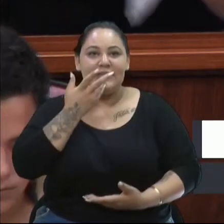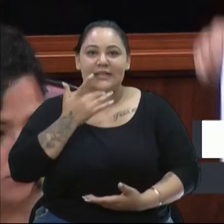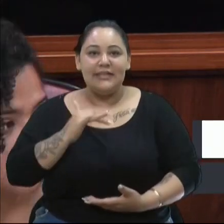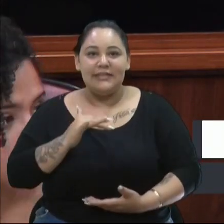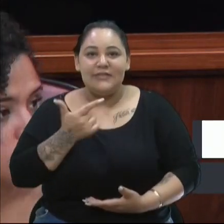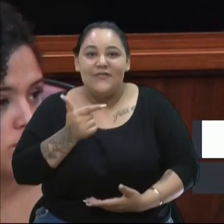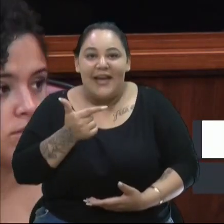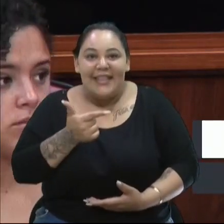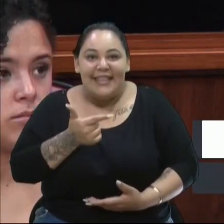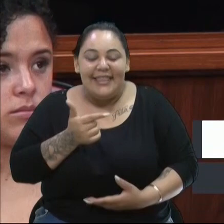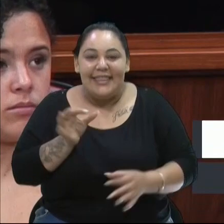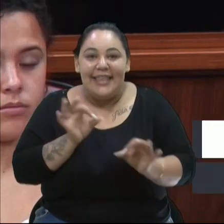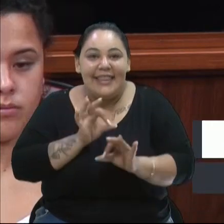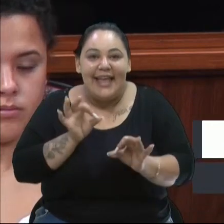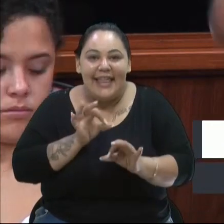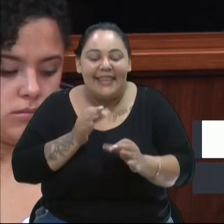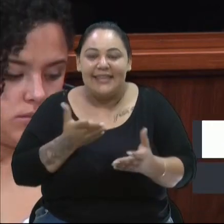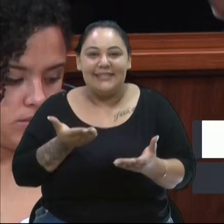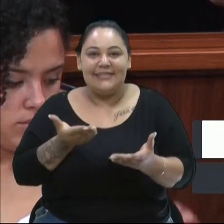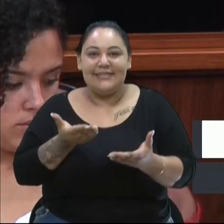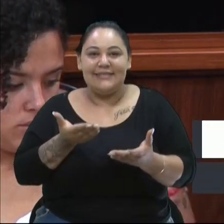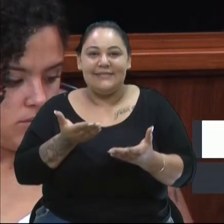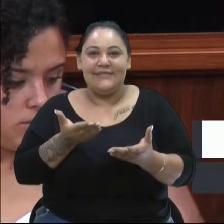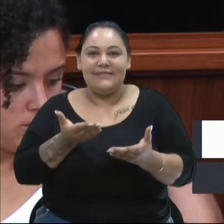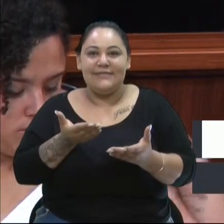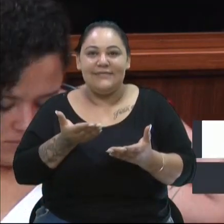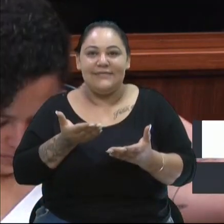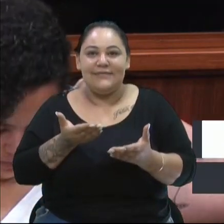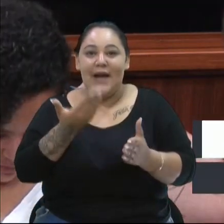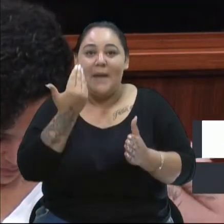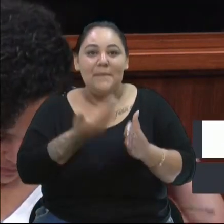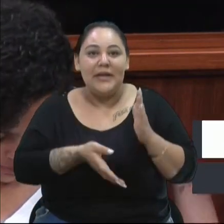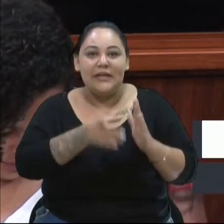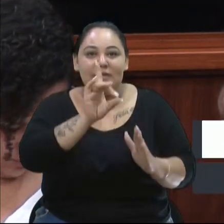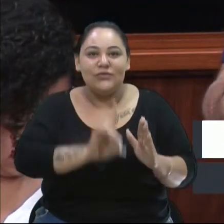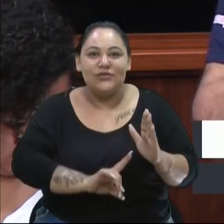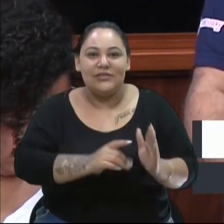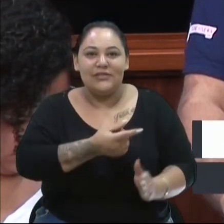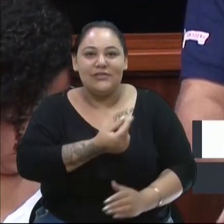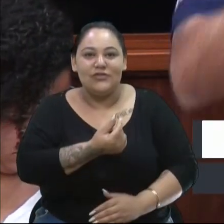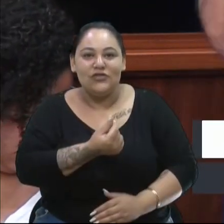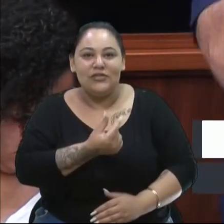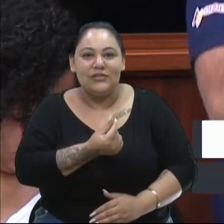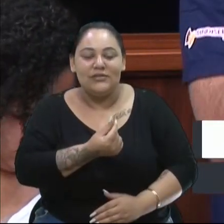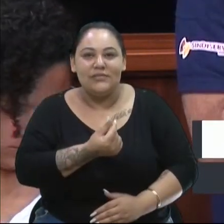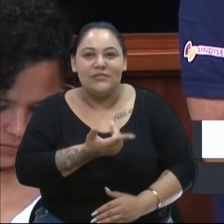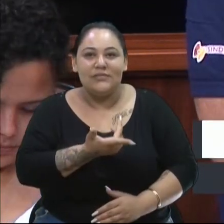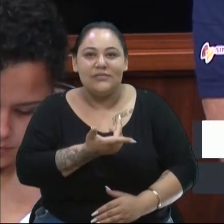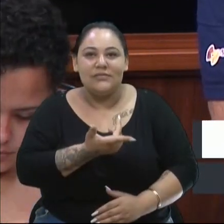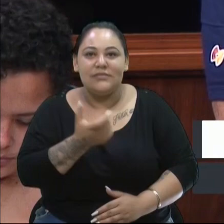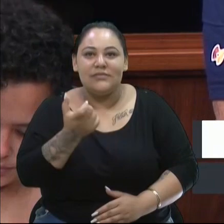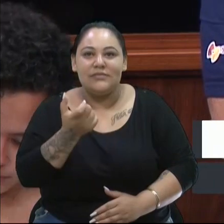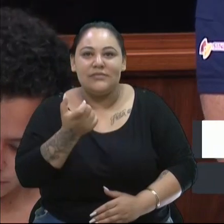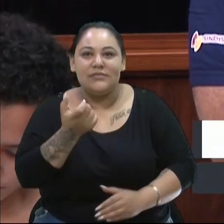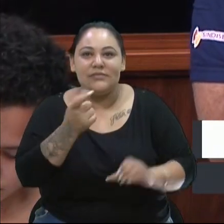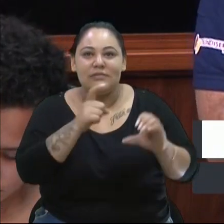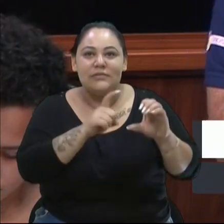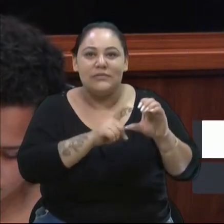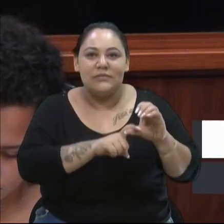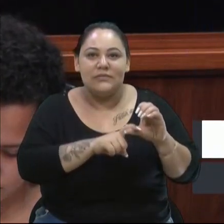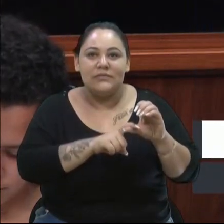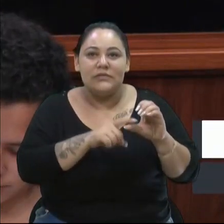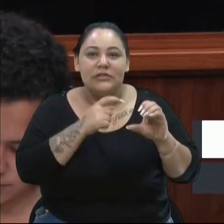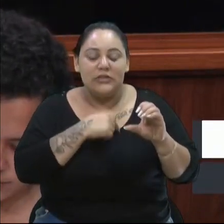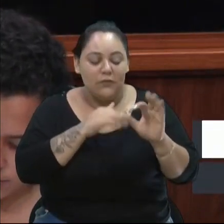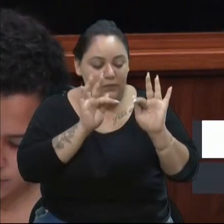ter fora. Então, a gente precisa, nesse momento, e eu concluo a minha fala, e